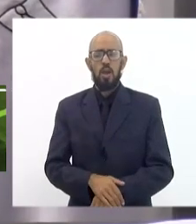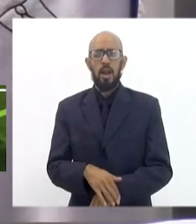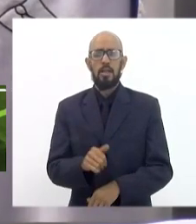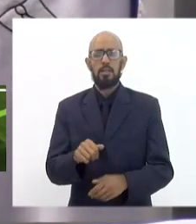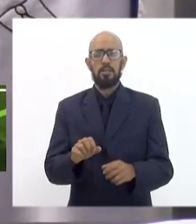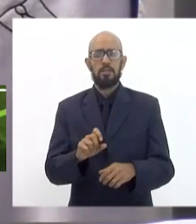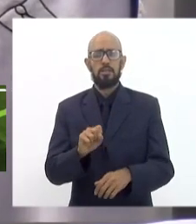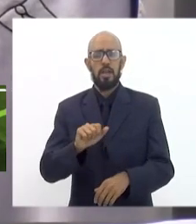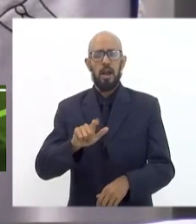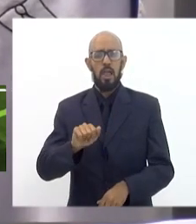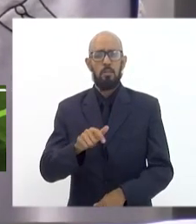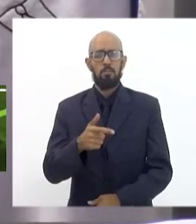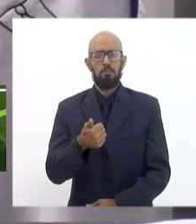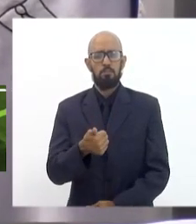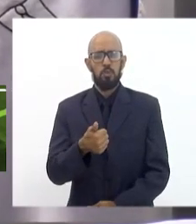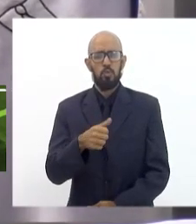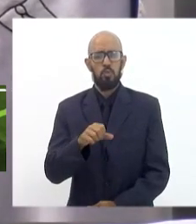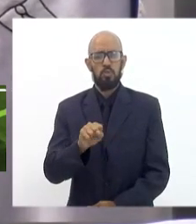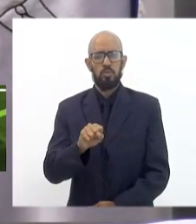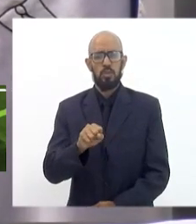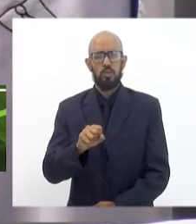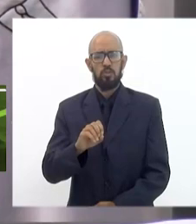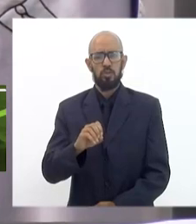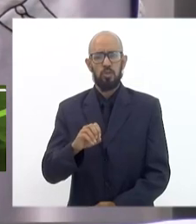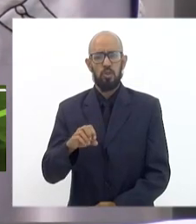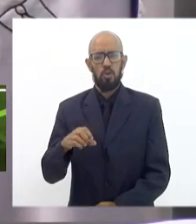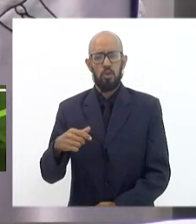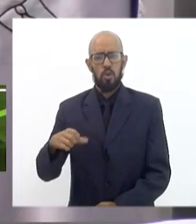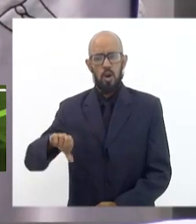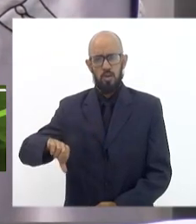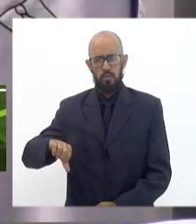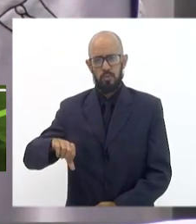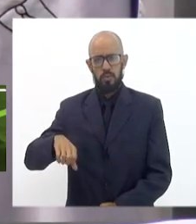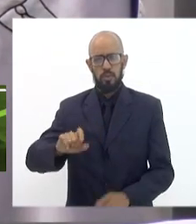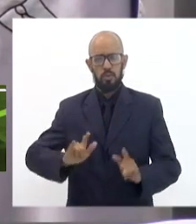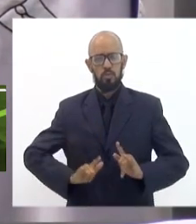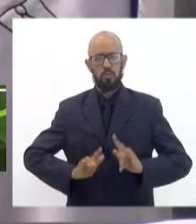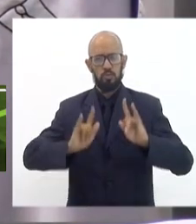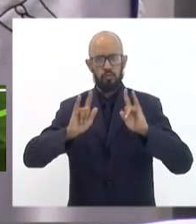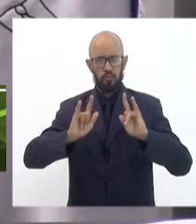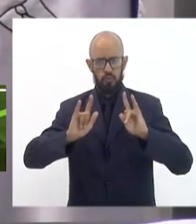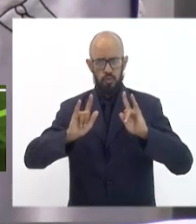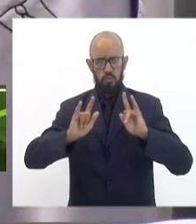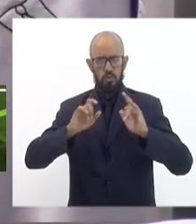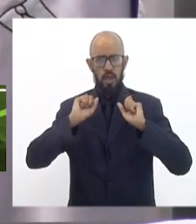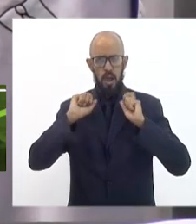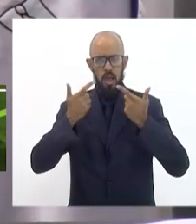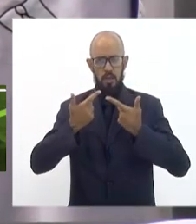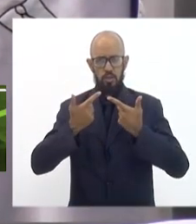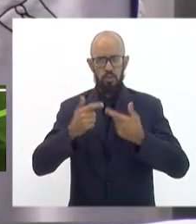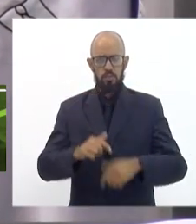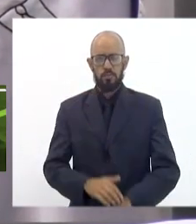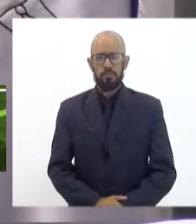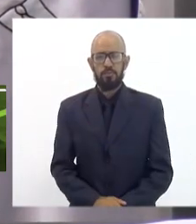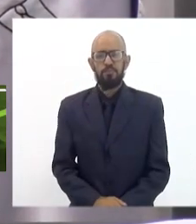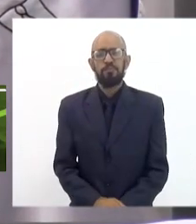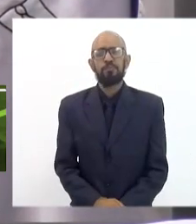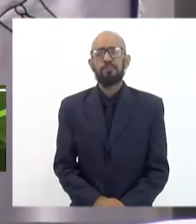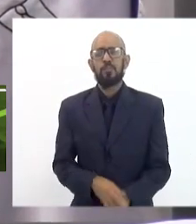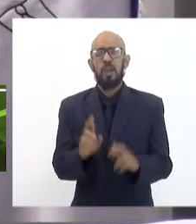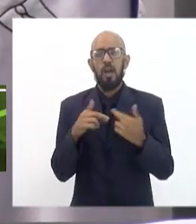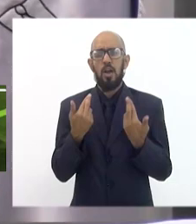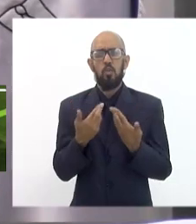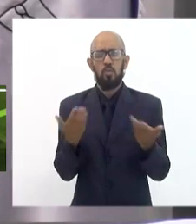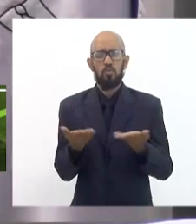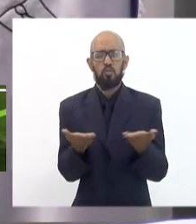do edifício Lúcio Costa sede do Poder Legislativo reunião de hoje